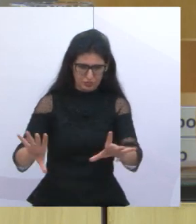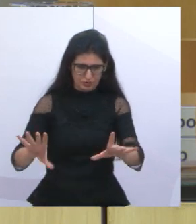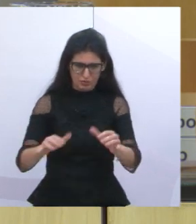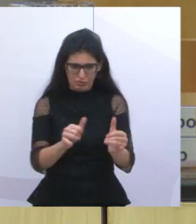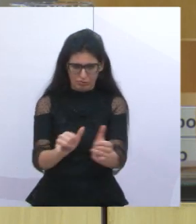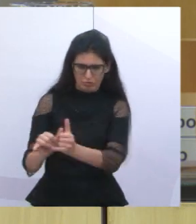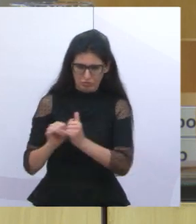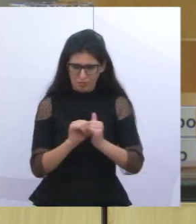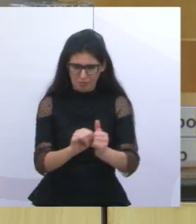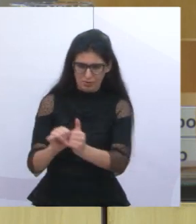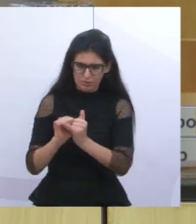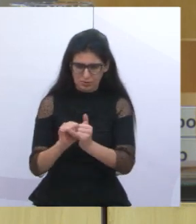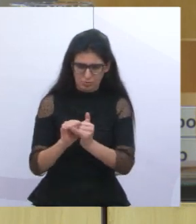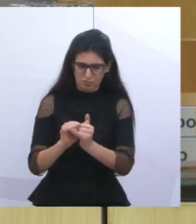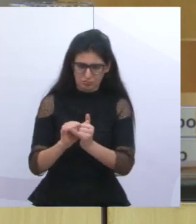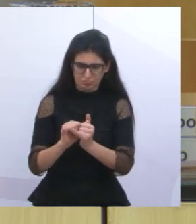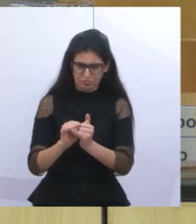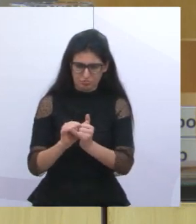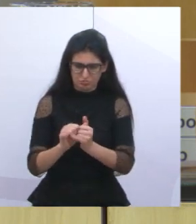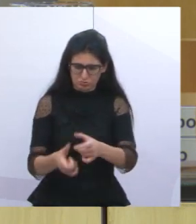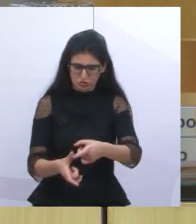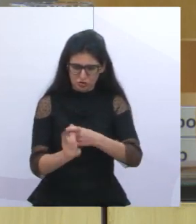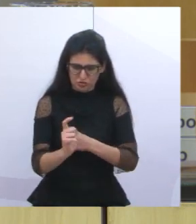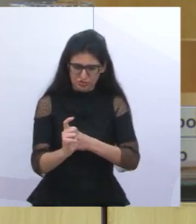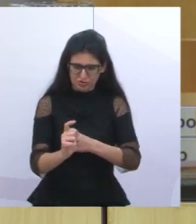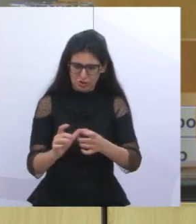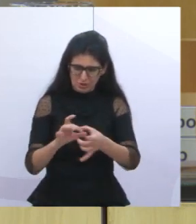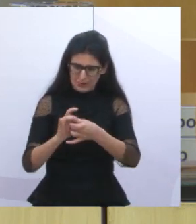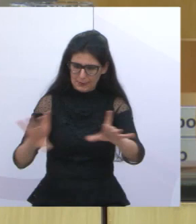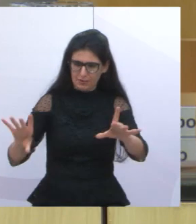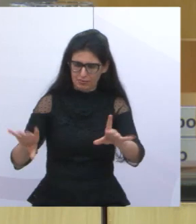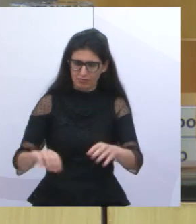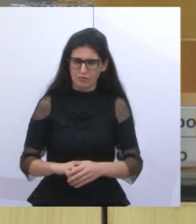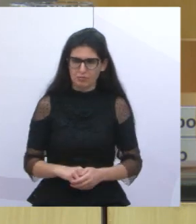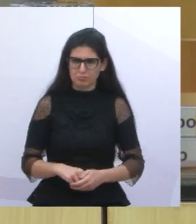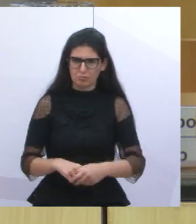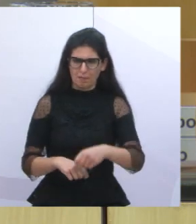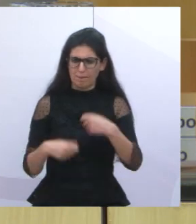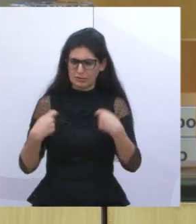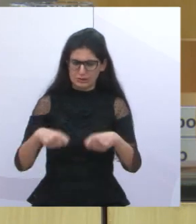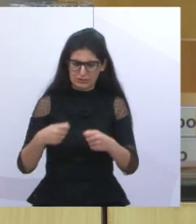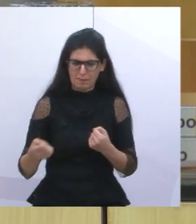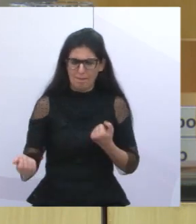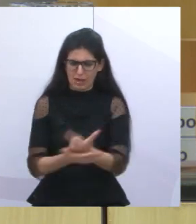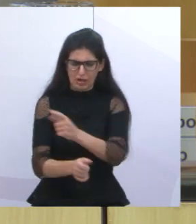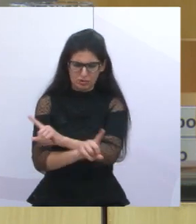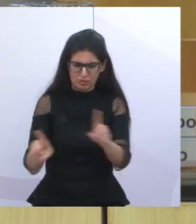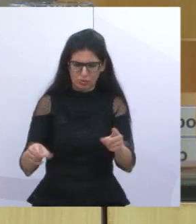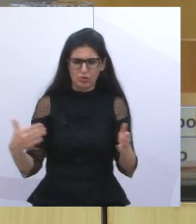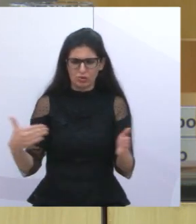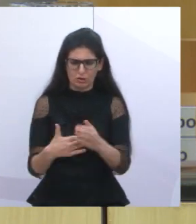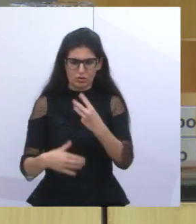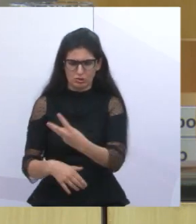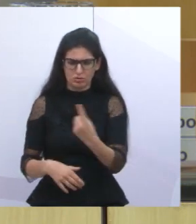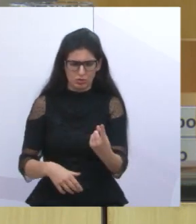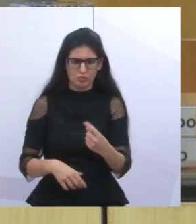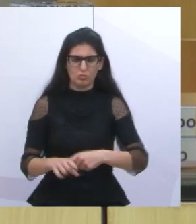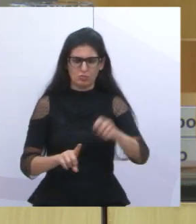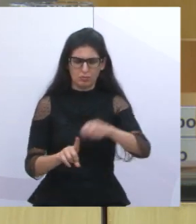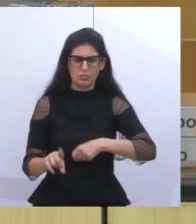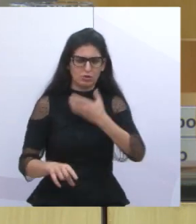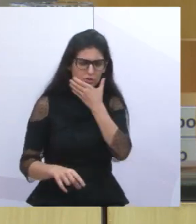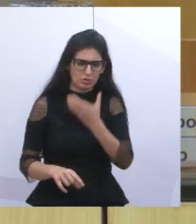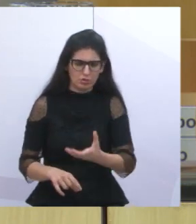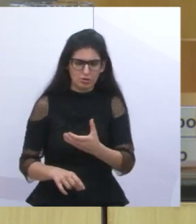créditos tributários de contribuição de melhoria constituídos até 31 de dezembro de 2018